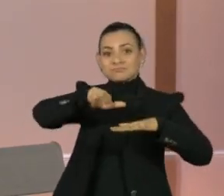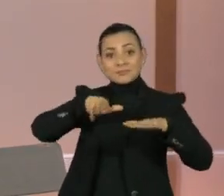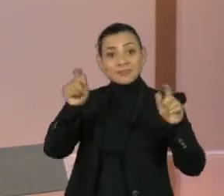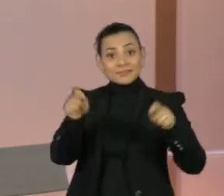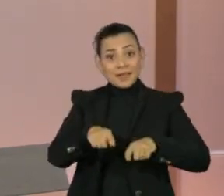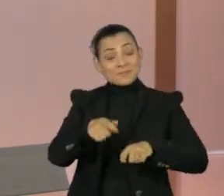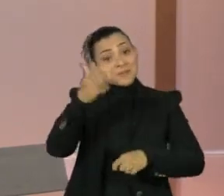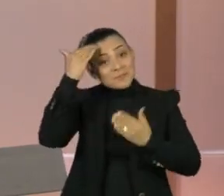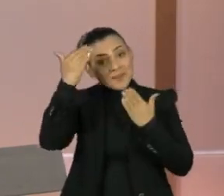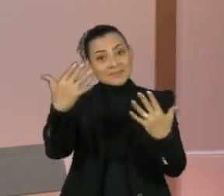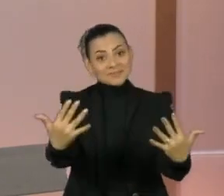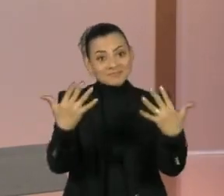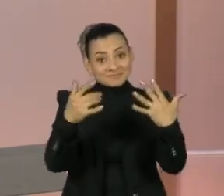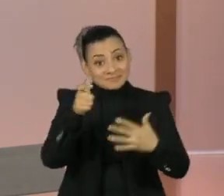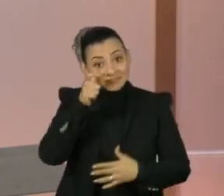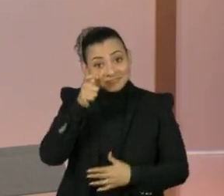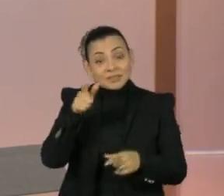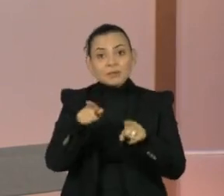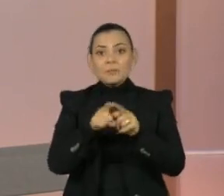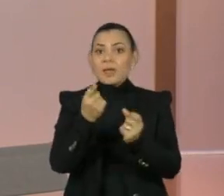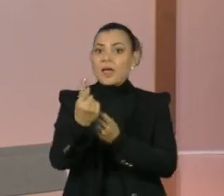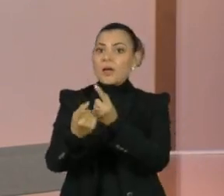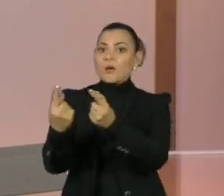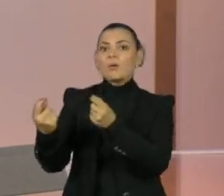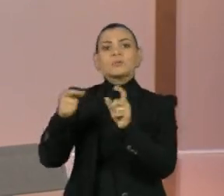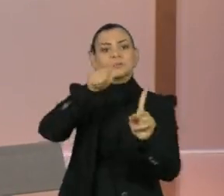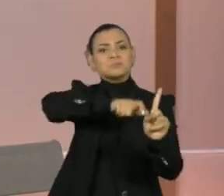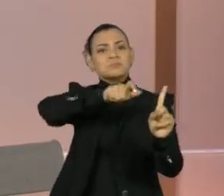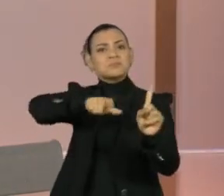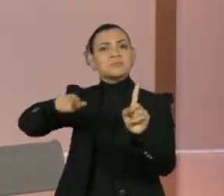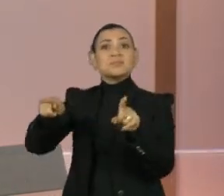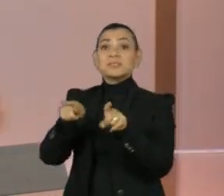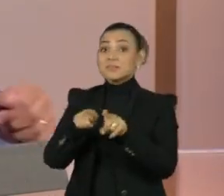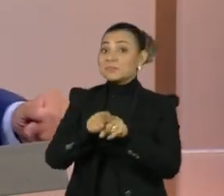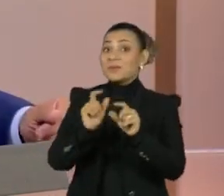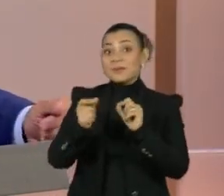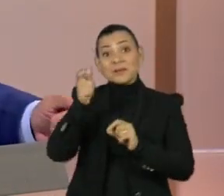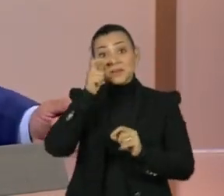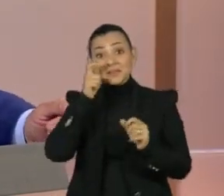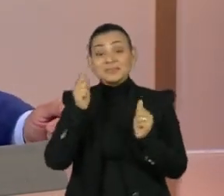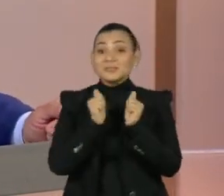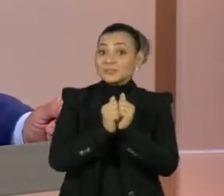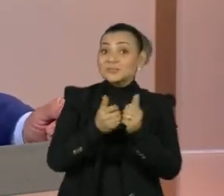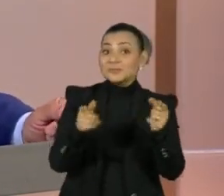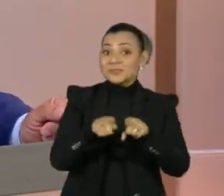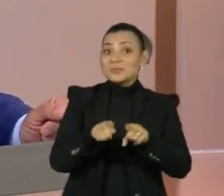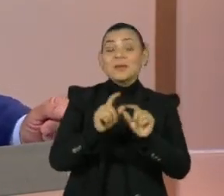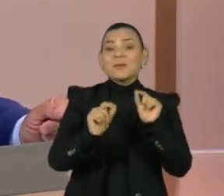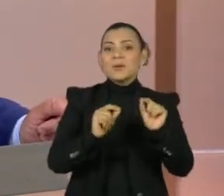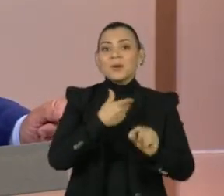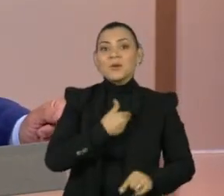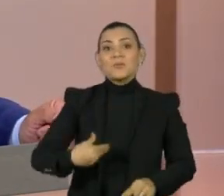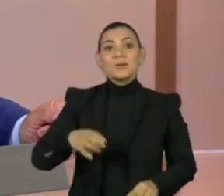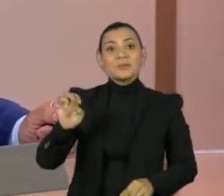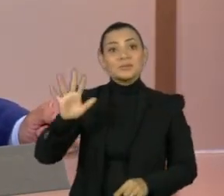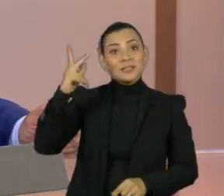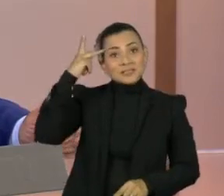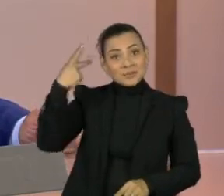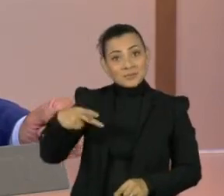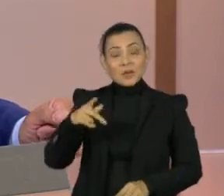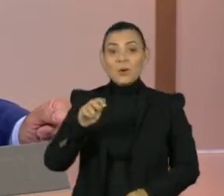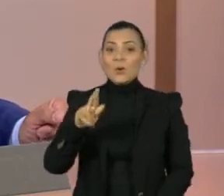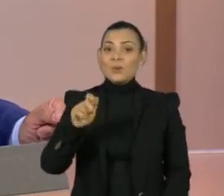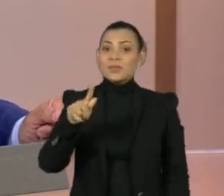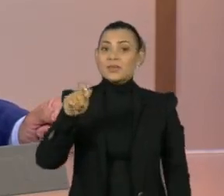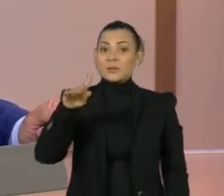obrigado pela sua presença. E algumas autoridades e personalidades também estão por aqui, como, por exemplo, o governador do estado de São Paulo,